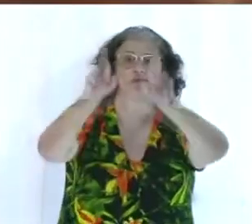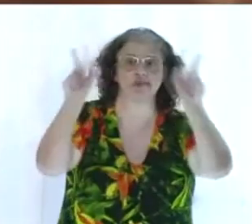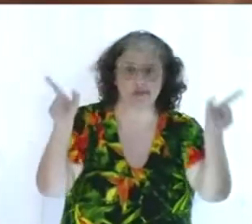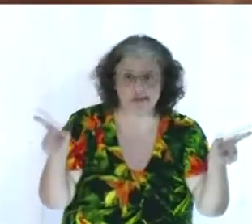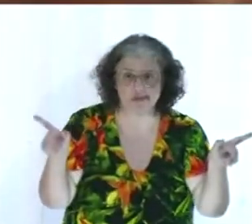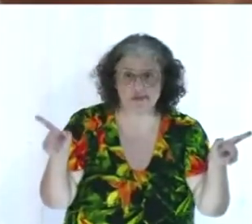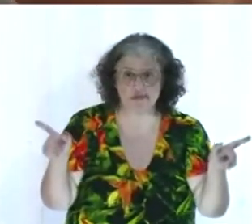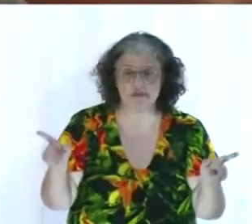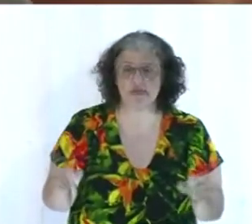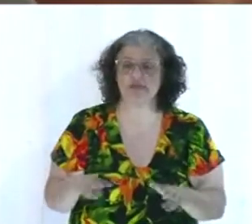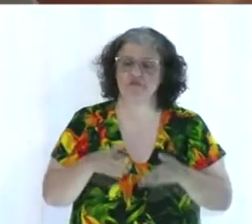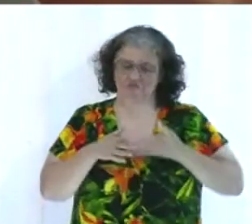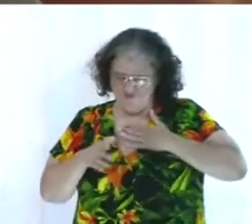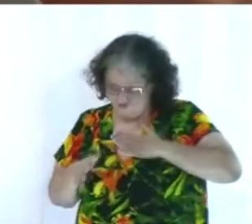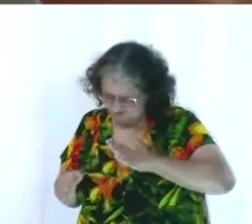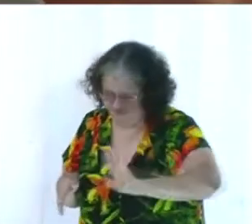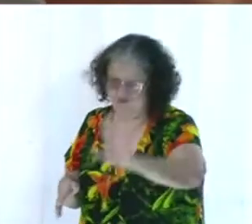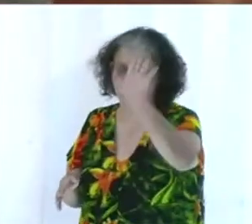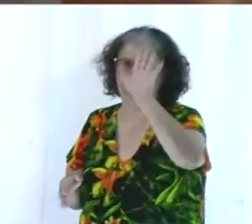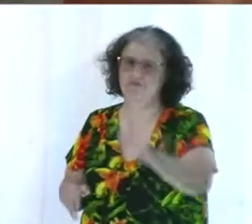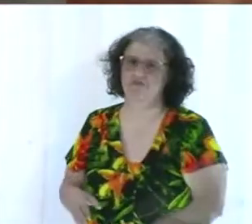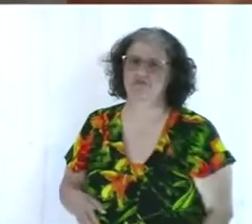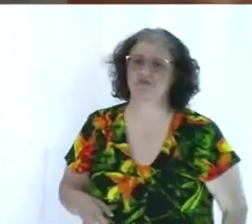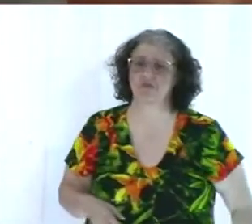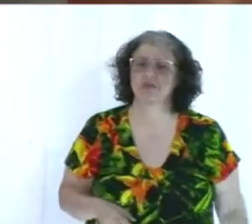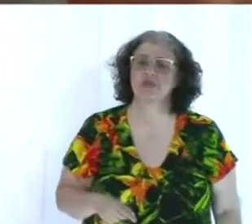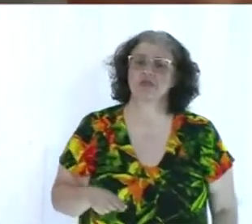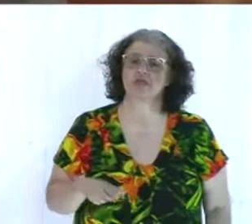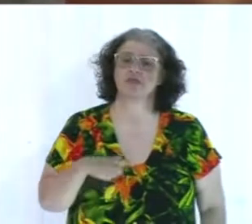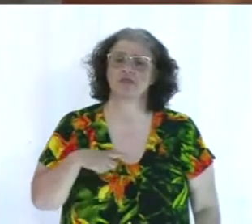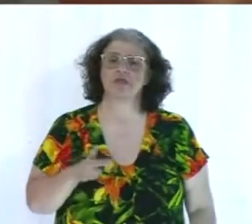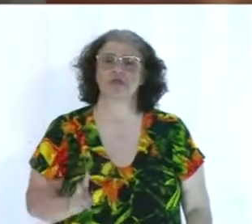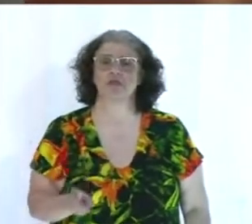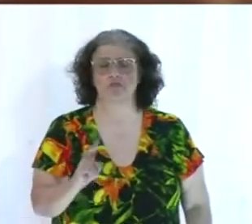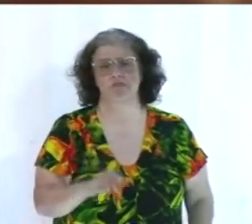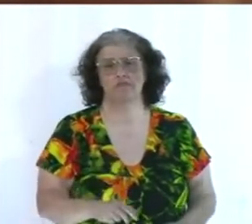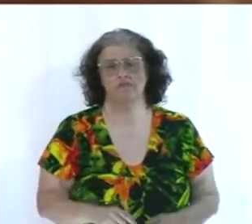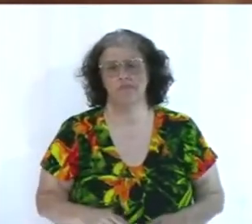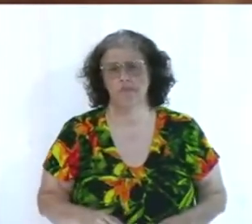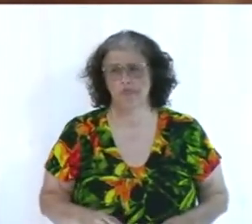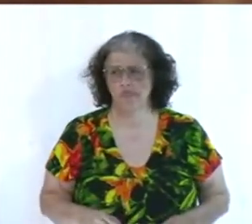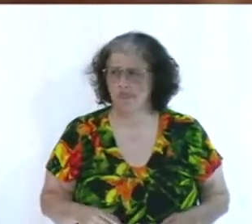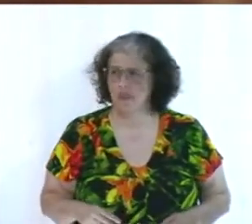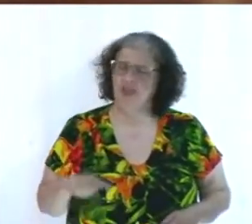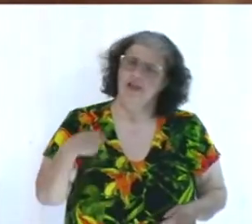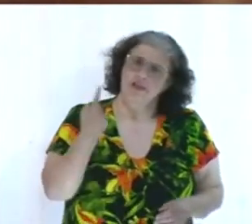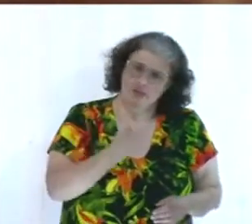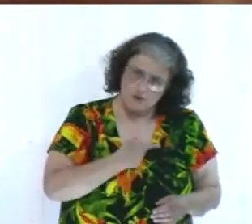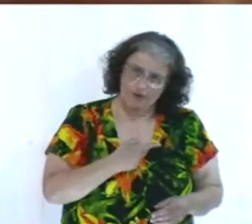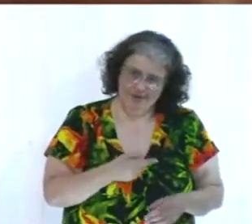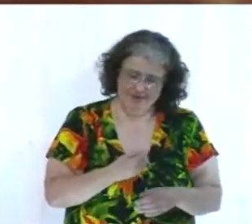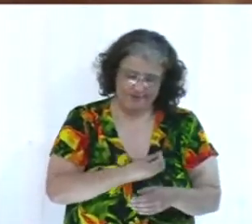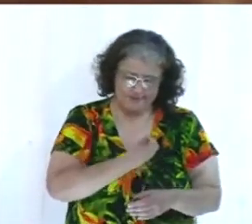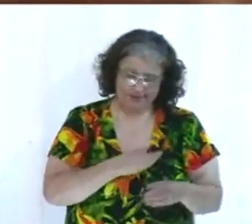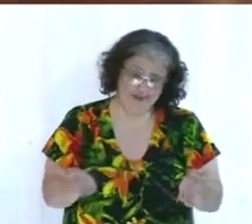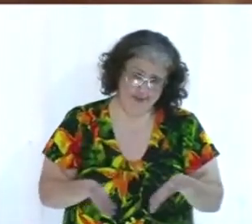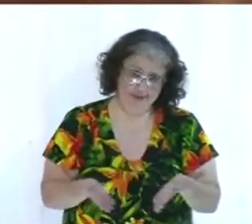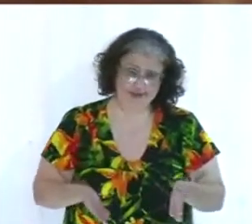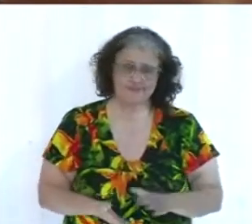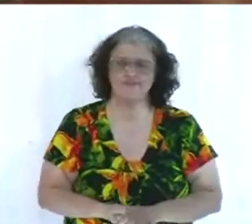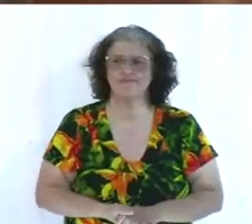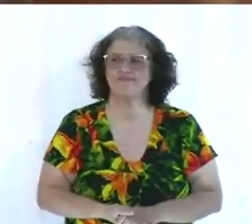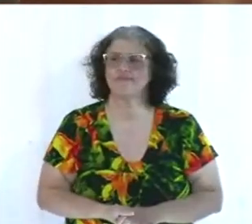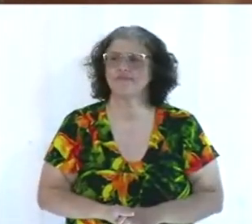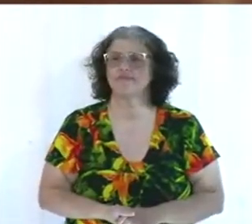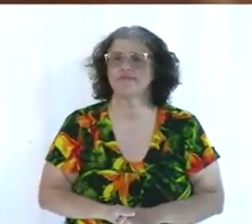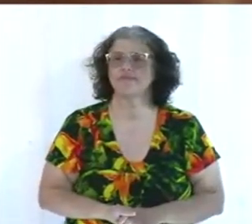anátema. Nós vivemos uma época em que algumas pessoas dizem assim: não, pastor, eu creio que a Bíblia é a palavra de Deus, mas de vez em quando Deus